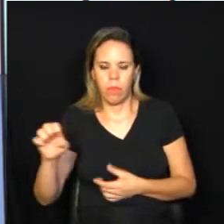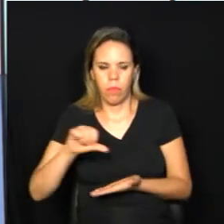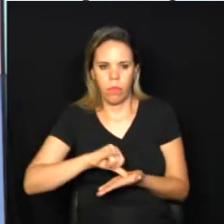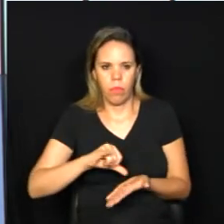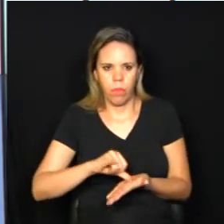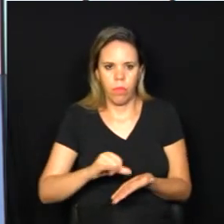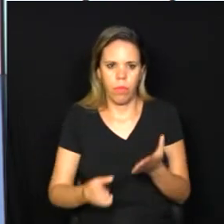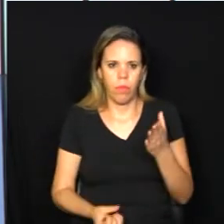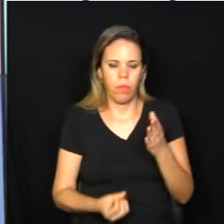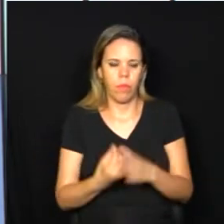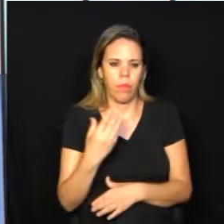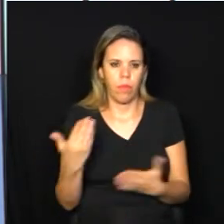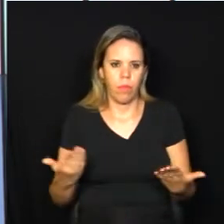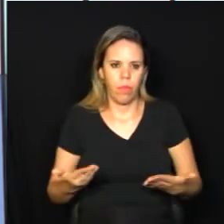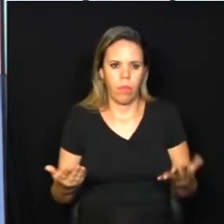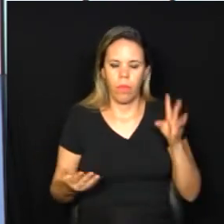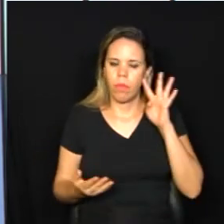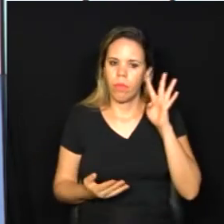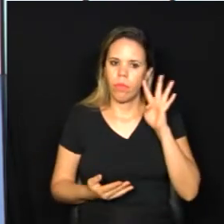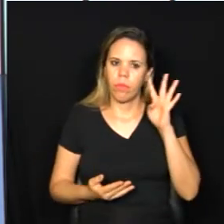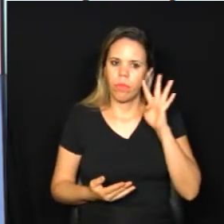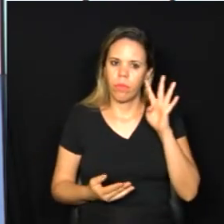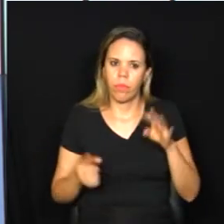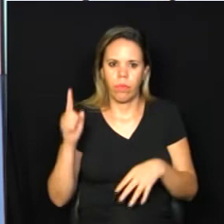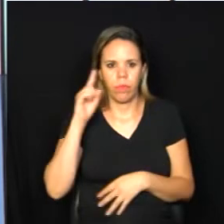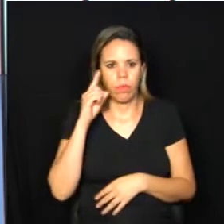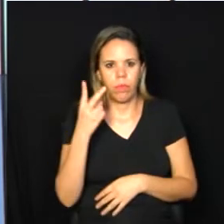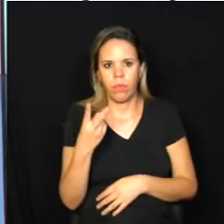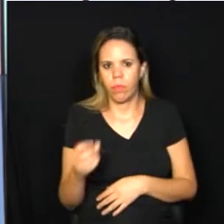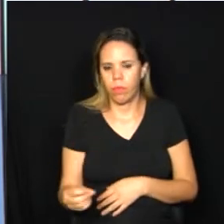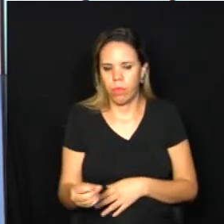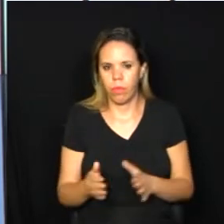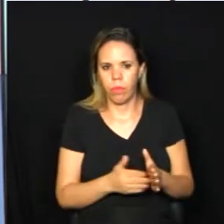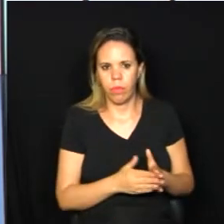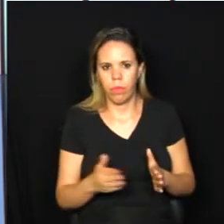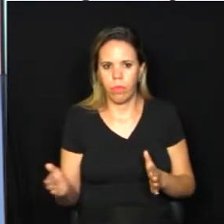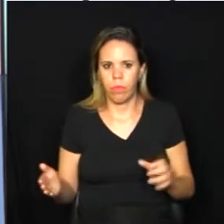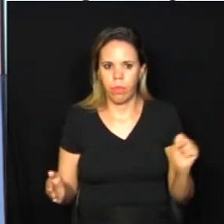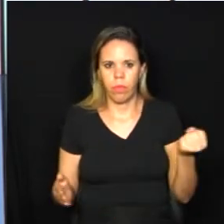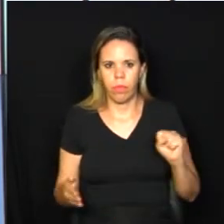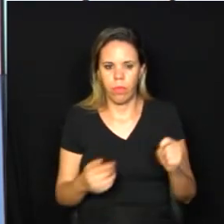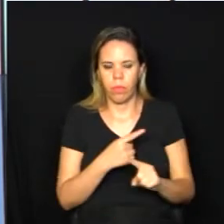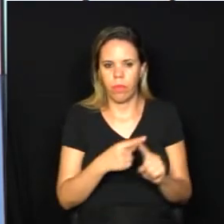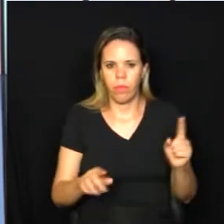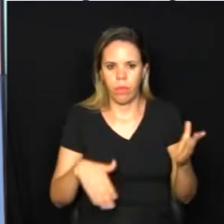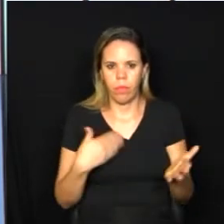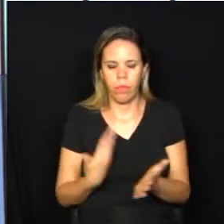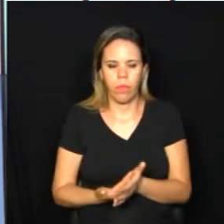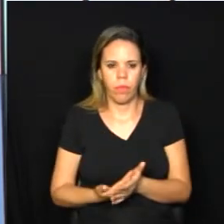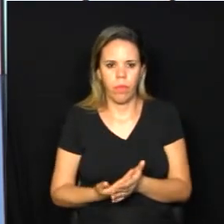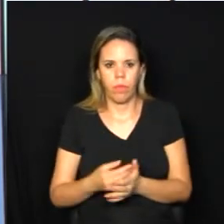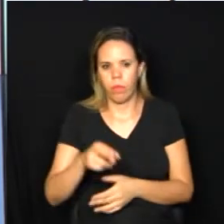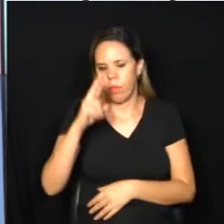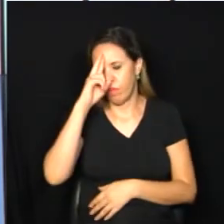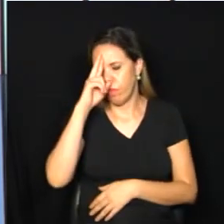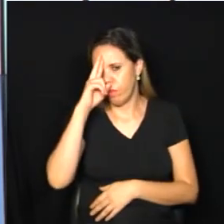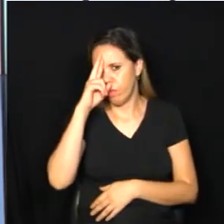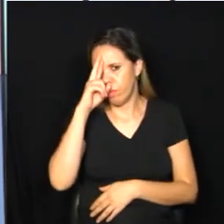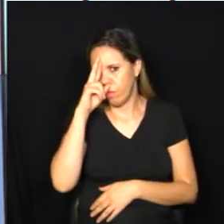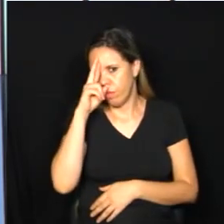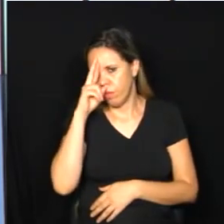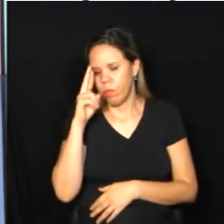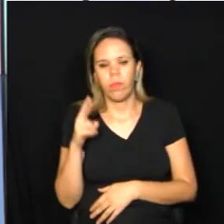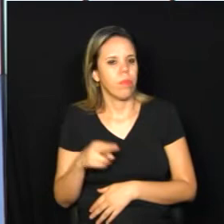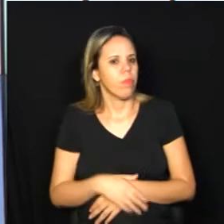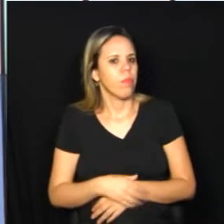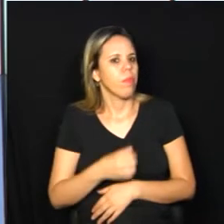interdição acontece nesta quarta-feira, dia 20, no período das 8h30 até o meio-dia, na